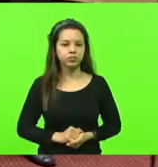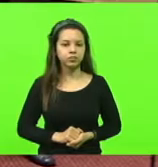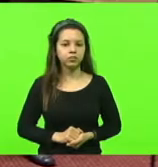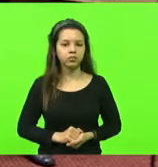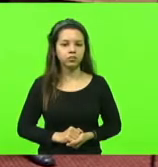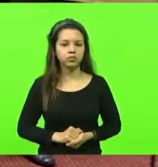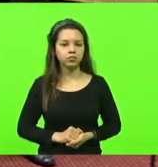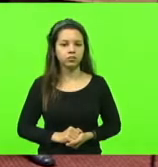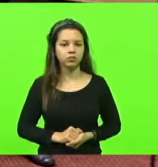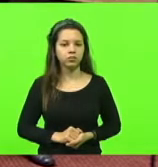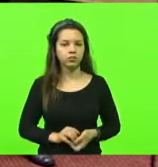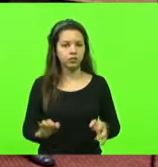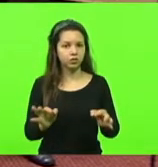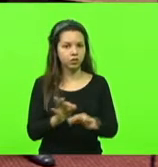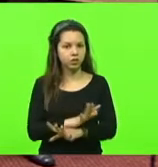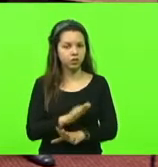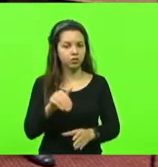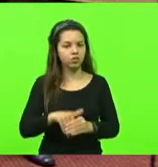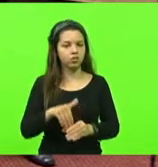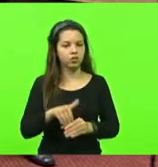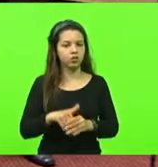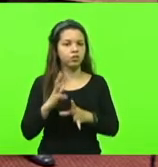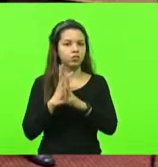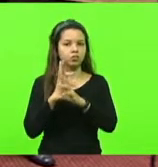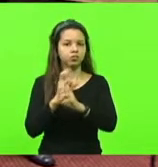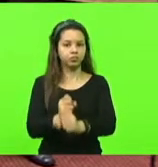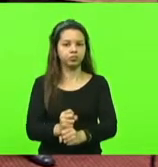É encerrada a votação, colhe o resultado.